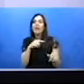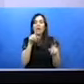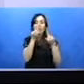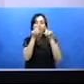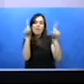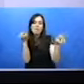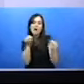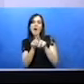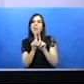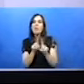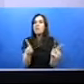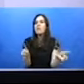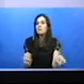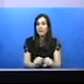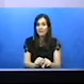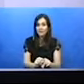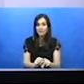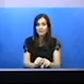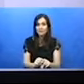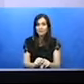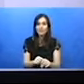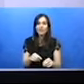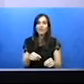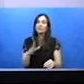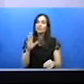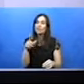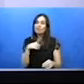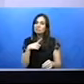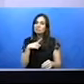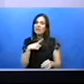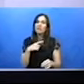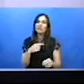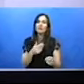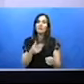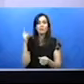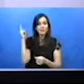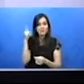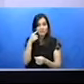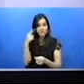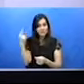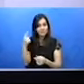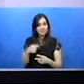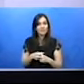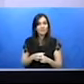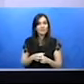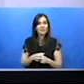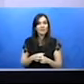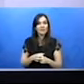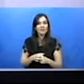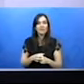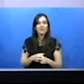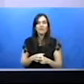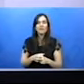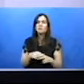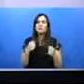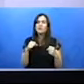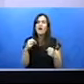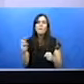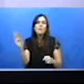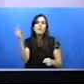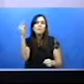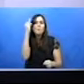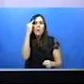duas imagens. Então, eu trouxe para vocês o que essa atividade trabalha. Ela valoriza a exercitar a